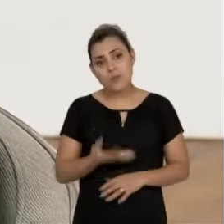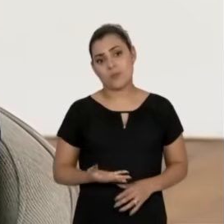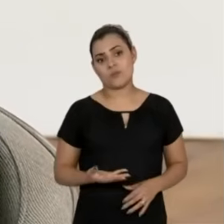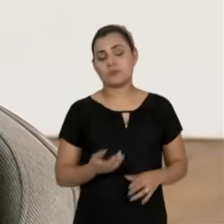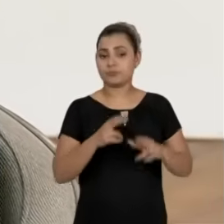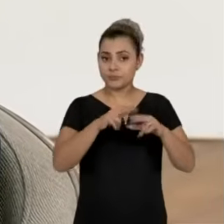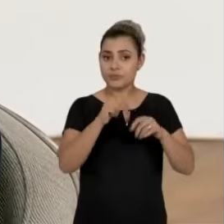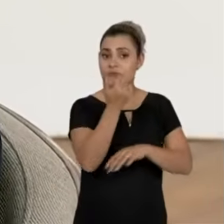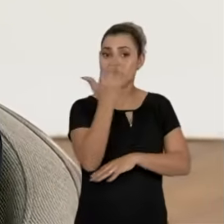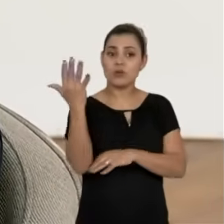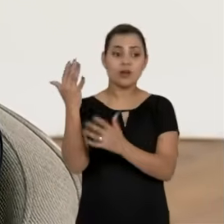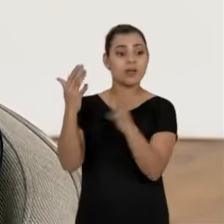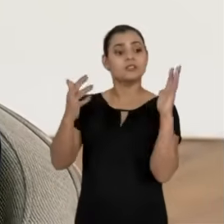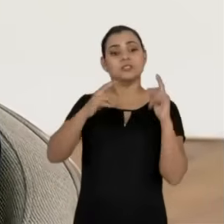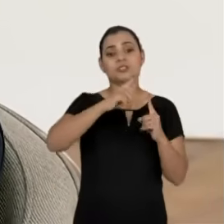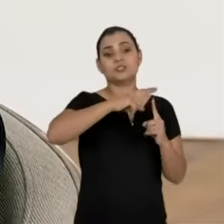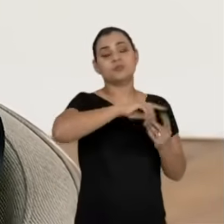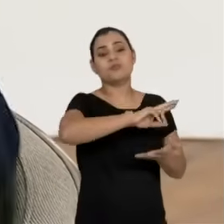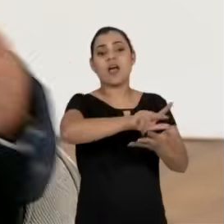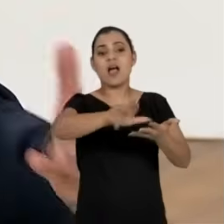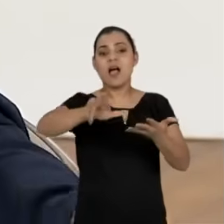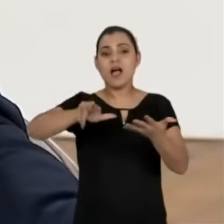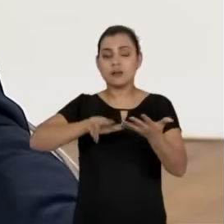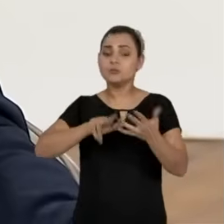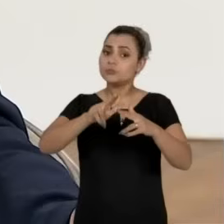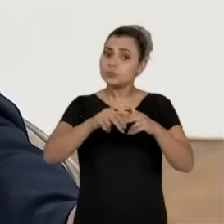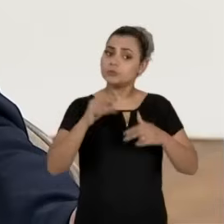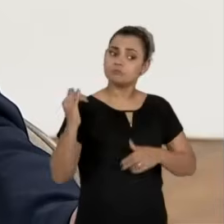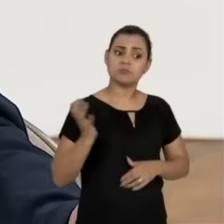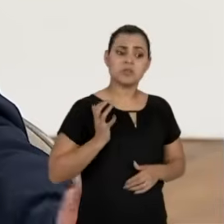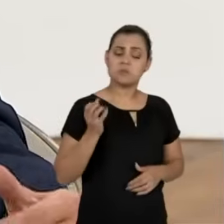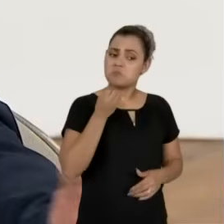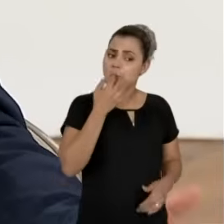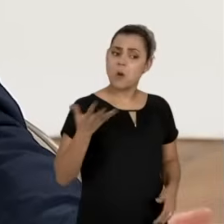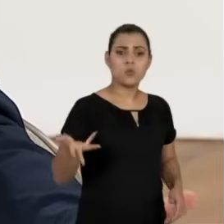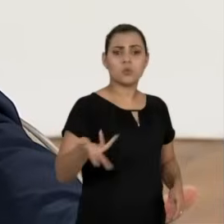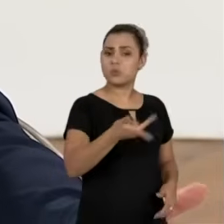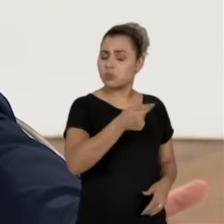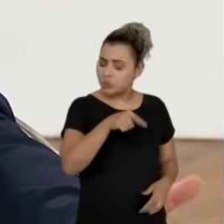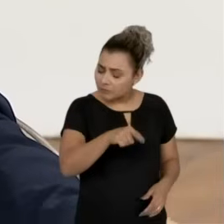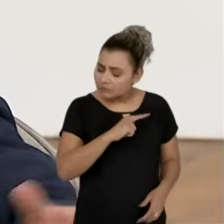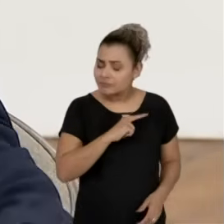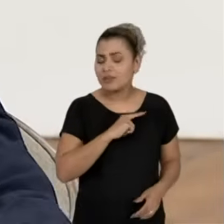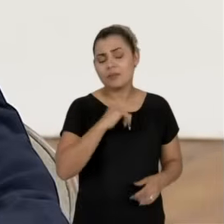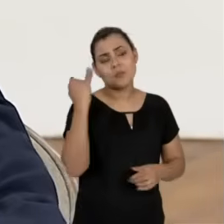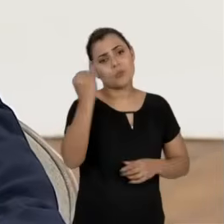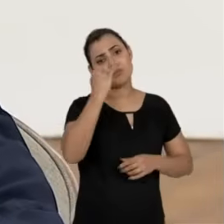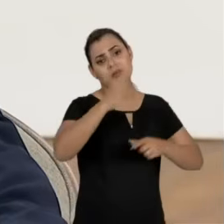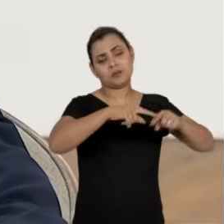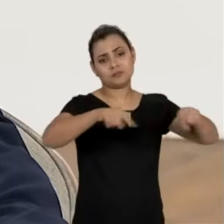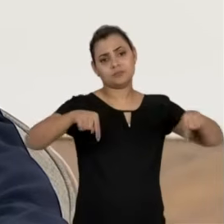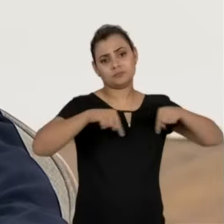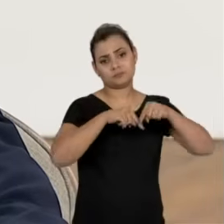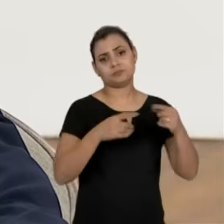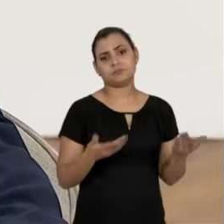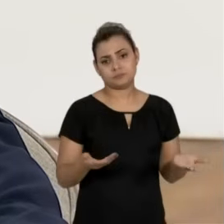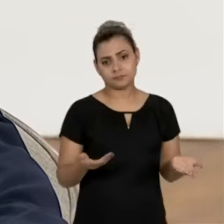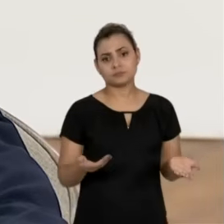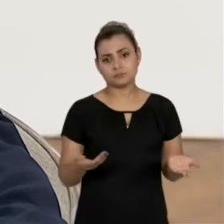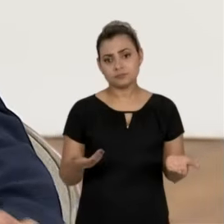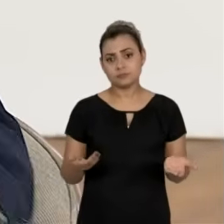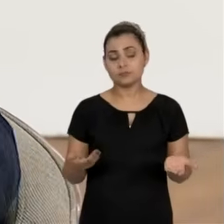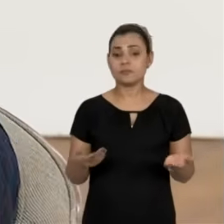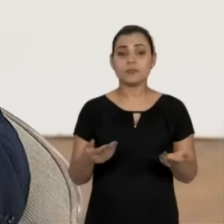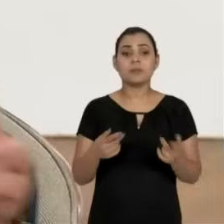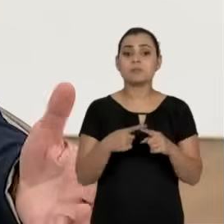uma floresta de alimentos, né? Isso daria uma riqueza enorme para a região né? E